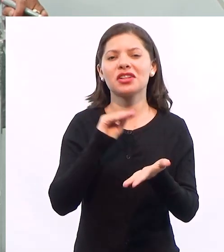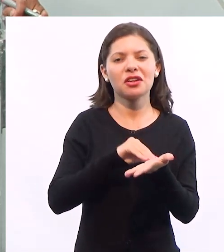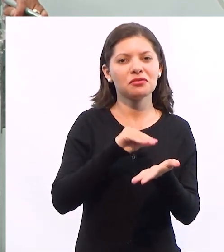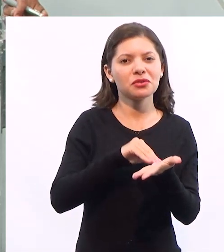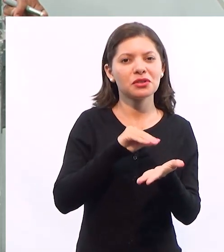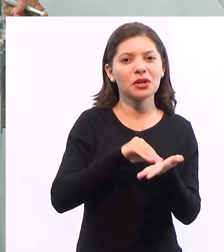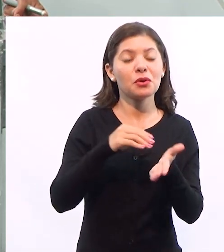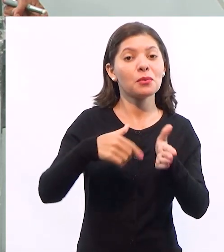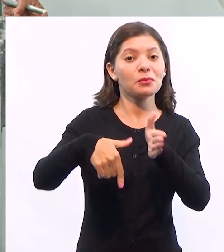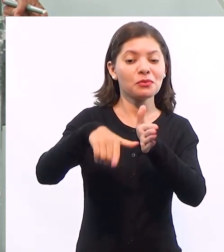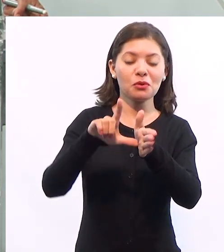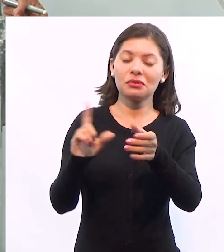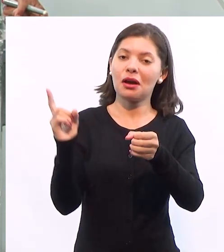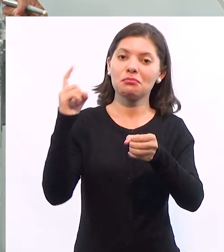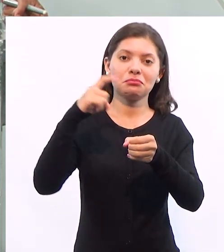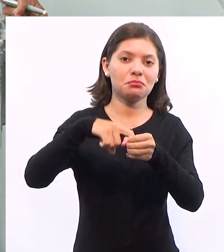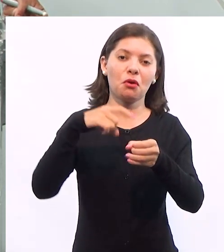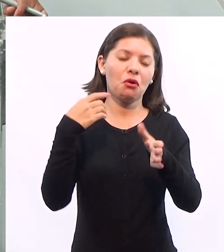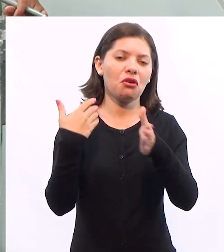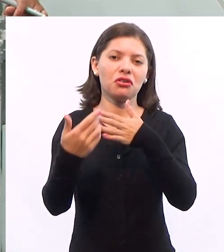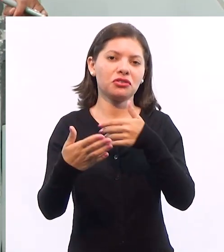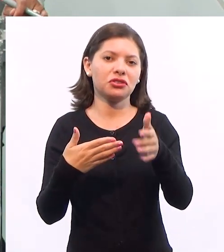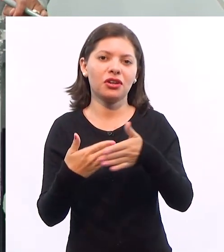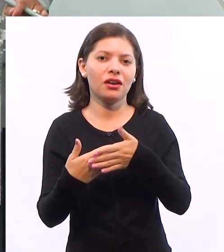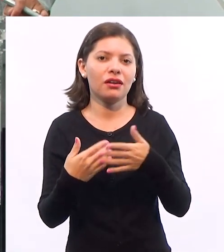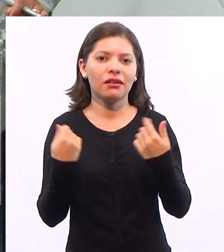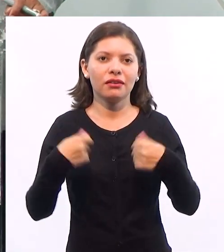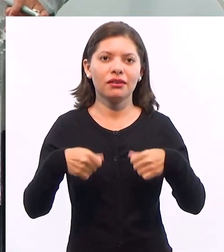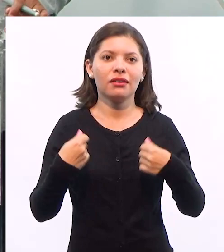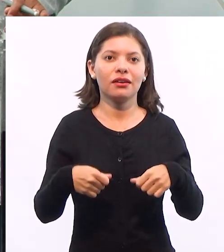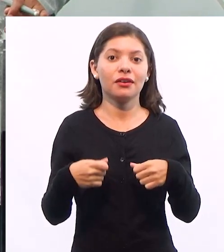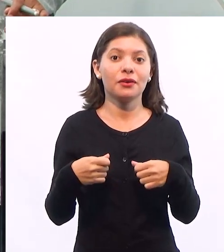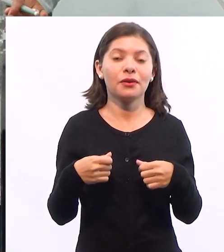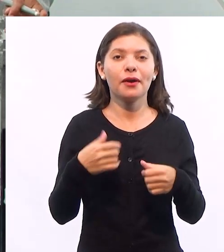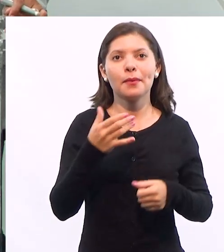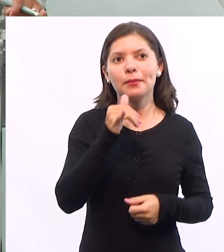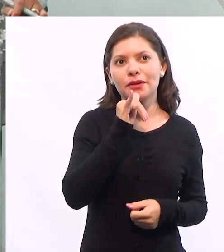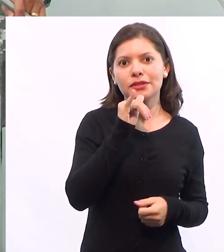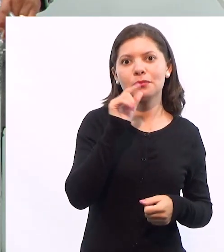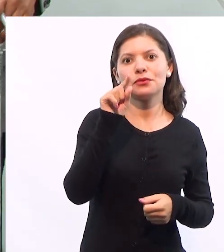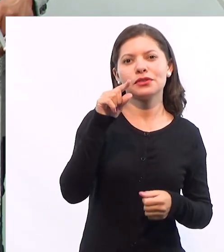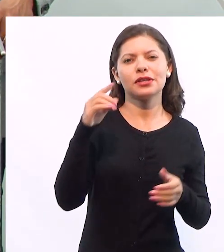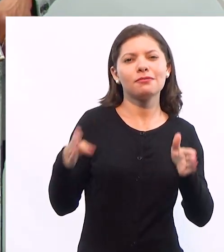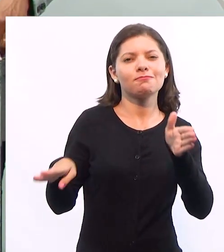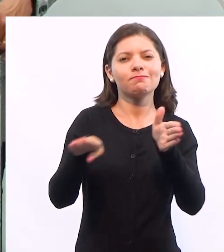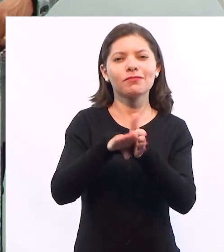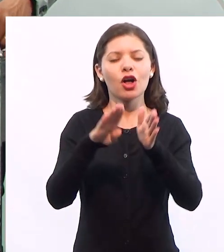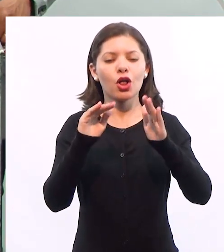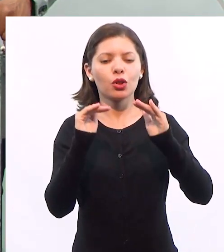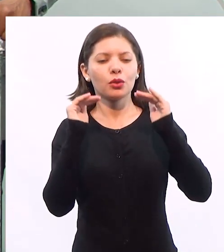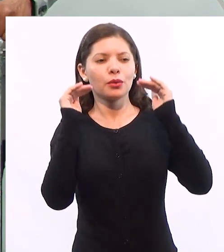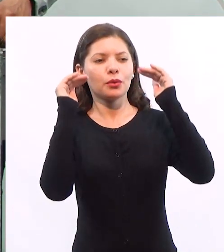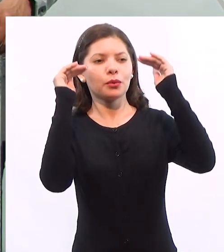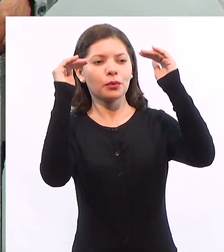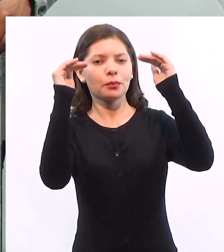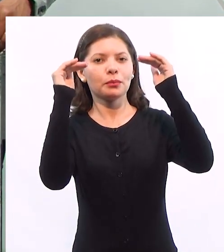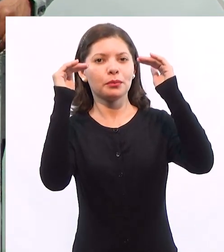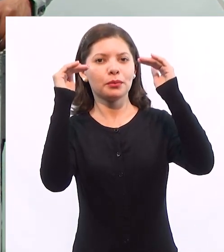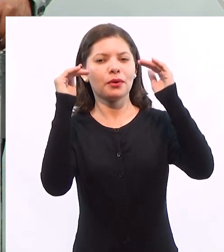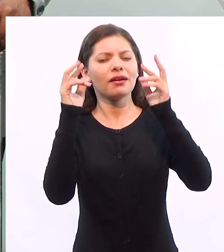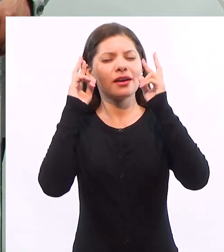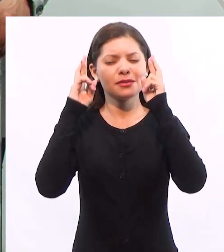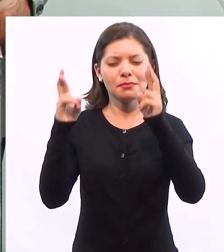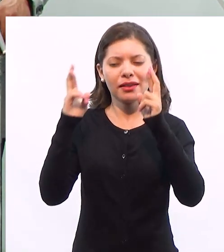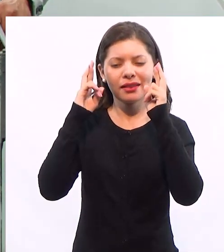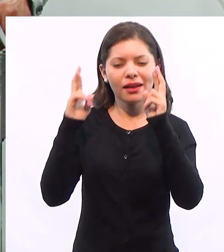poderia voltar novamente para poder suprir essa necessidade. Digamos que você chegou no topo da pirâmide, está lá no topo da pirâmide, sendo